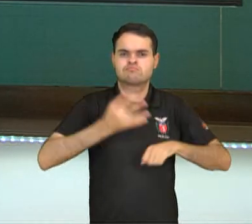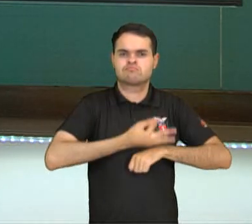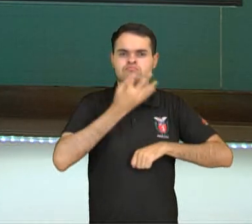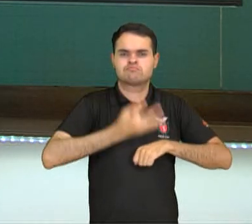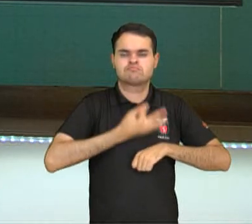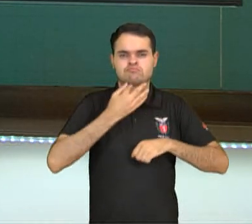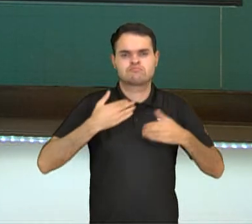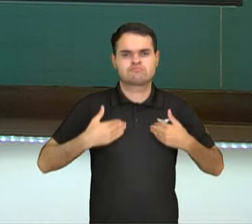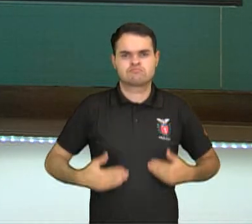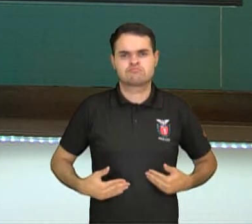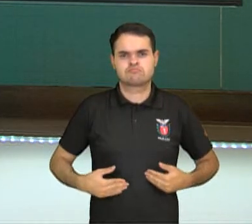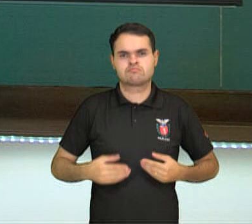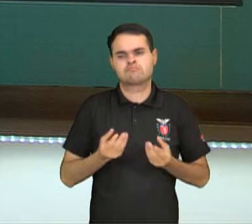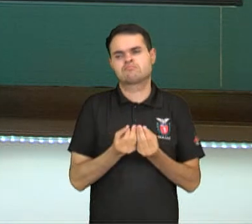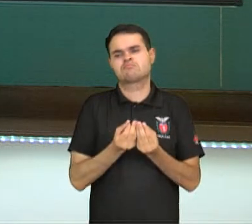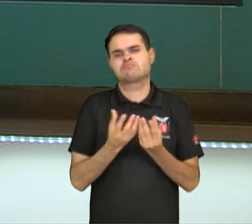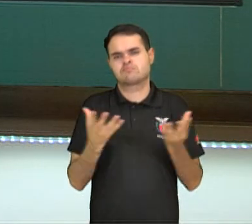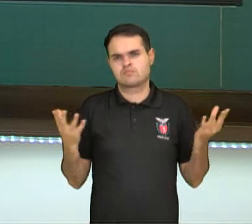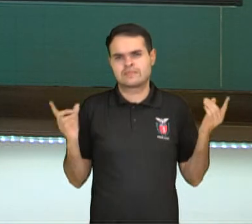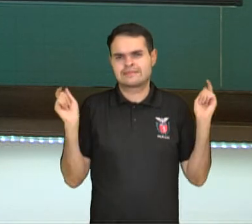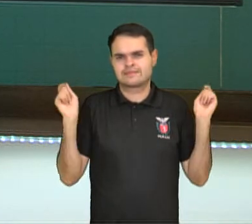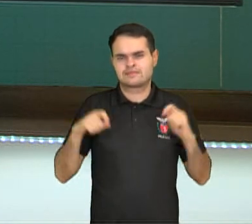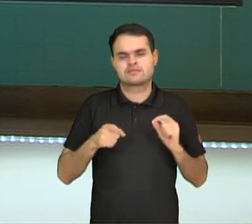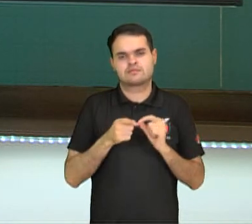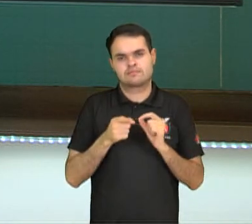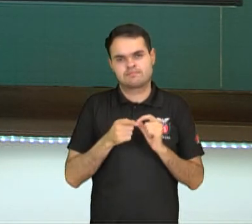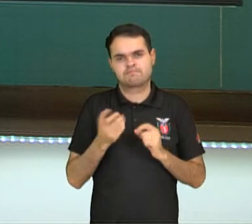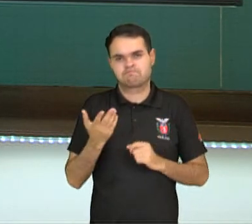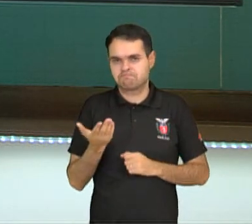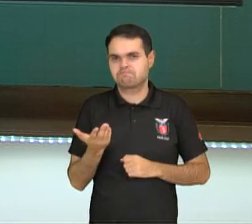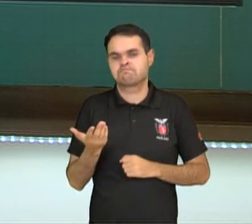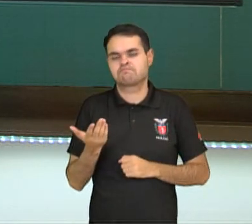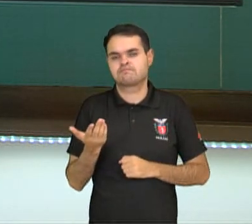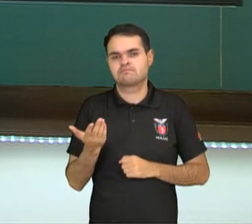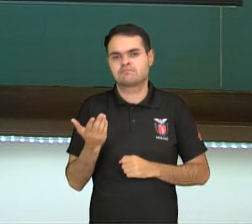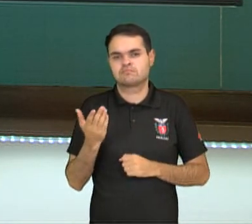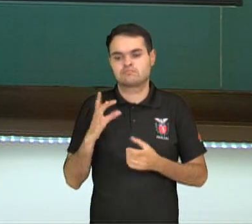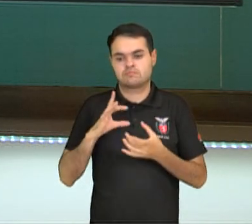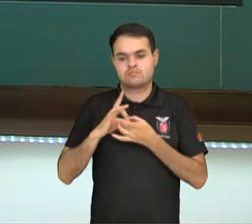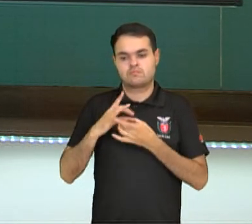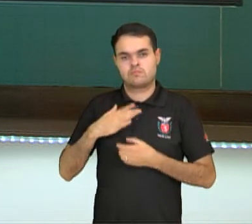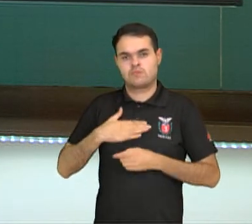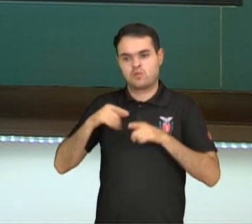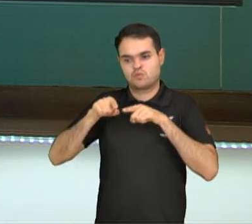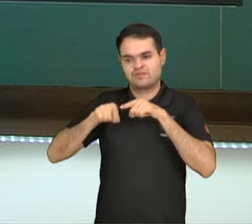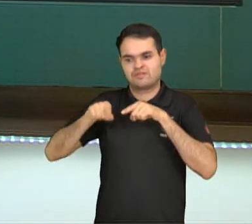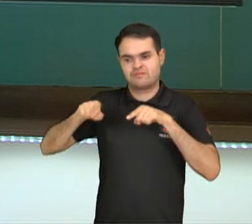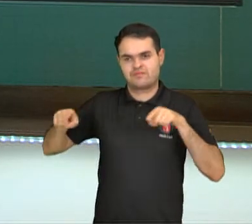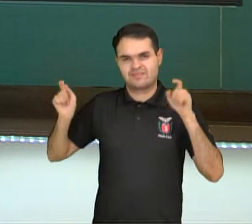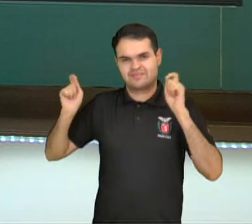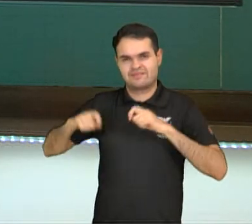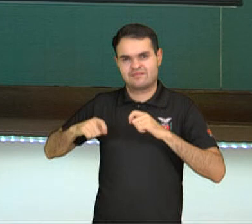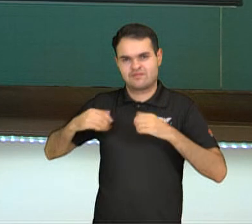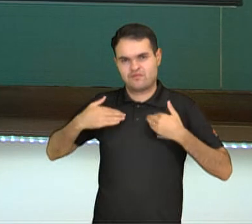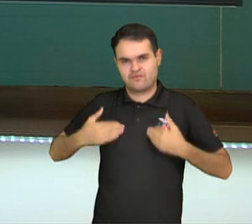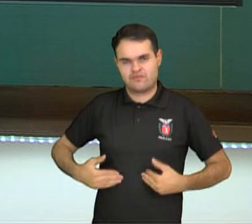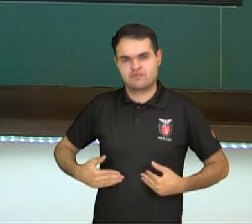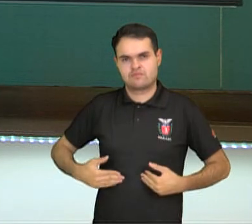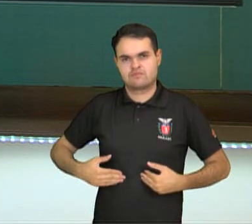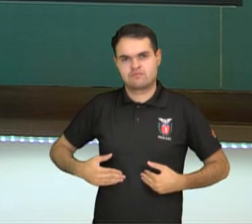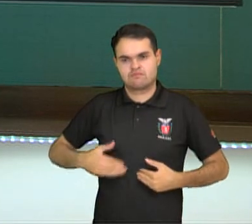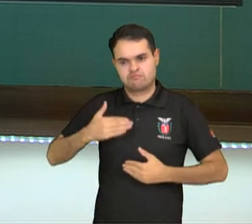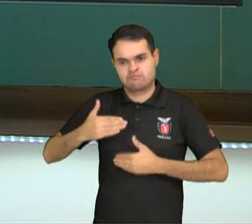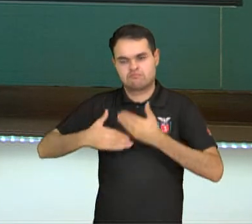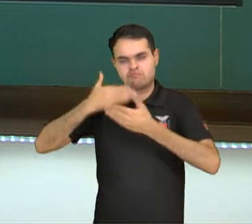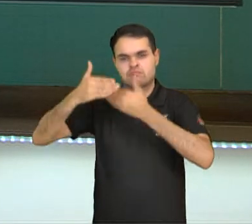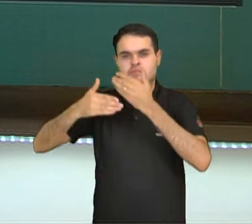tantas possibilidades de exercício que, de acordo com o meu nível de aptidão física e de condicionamento